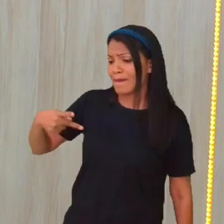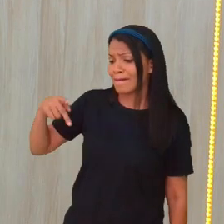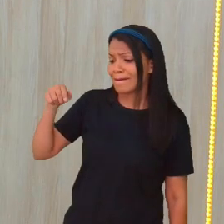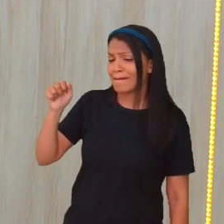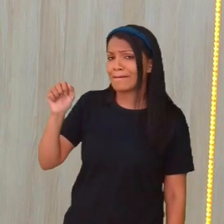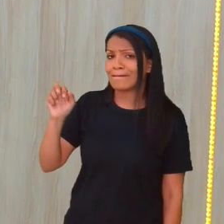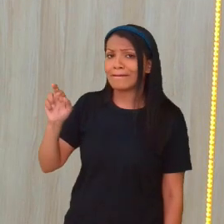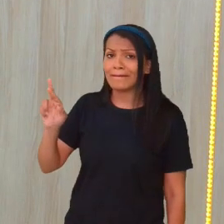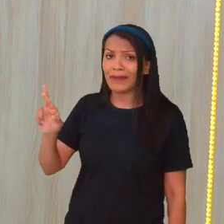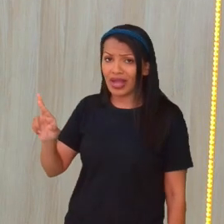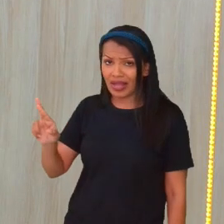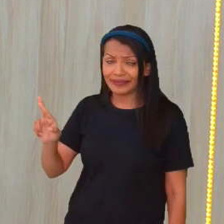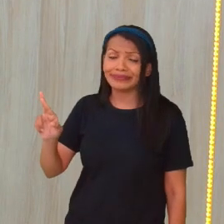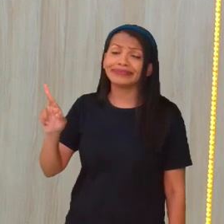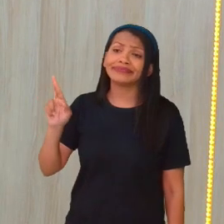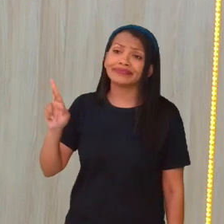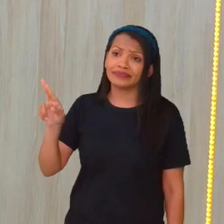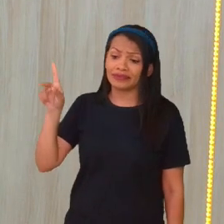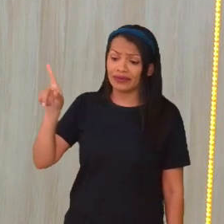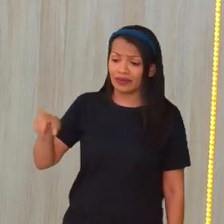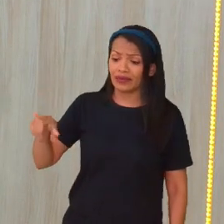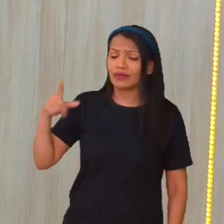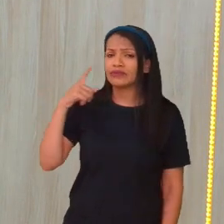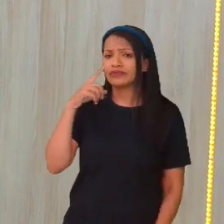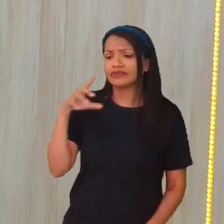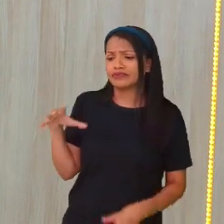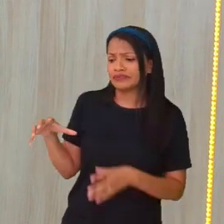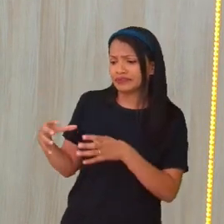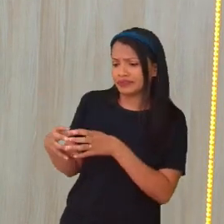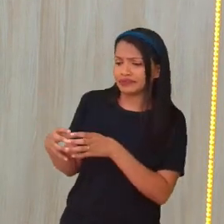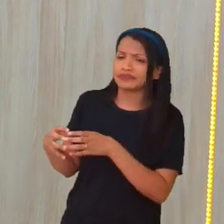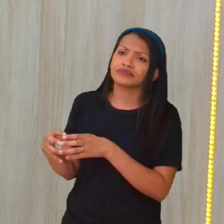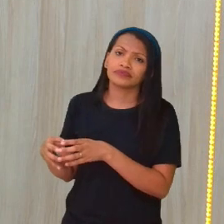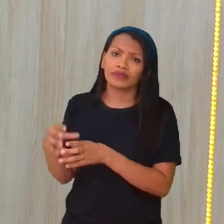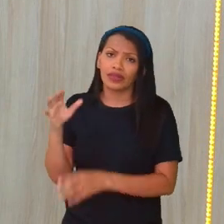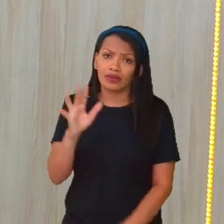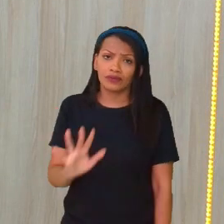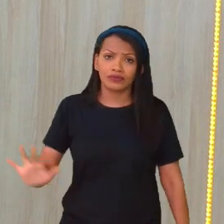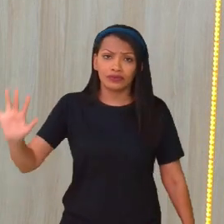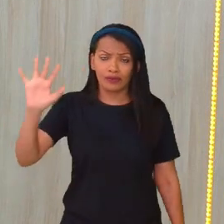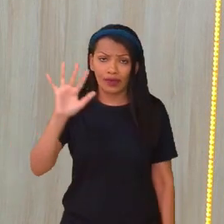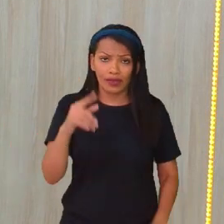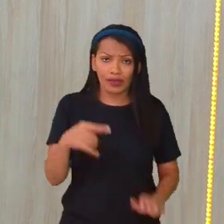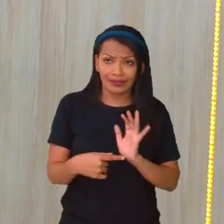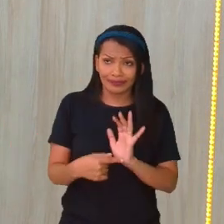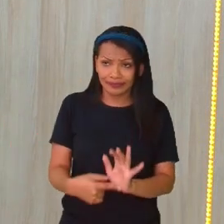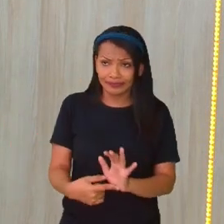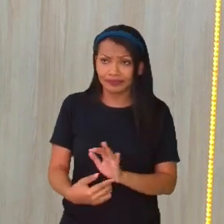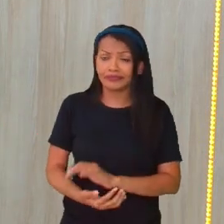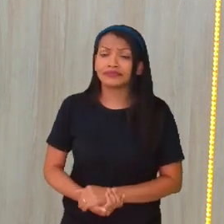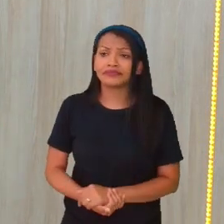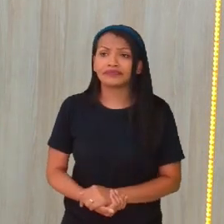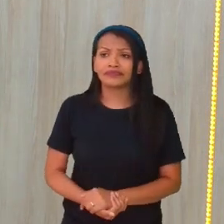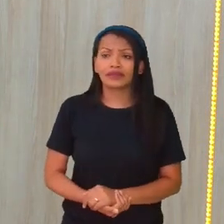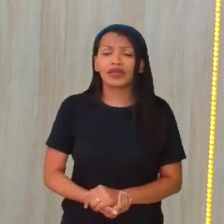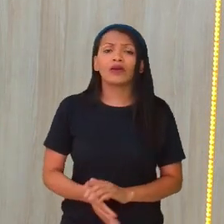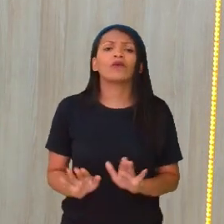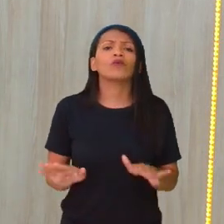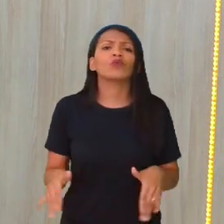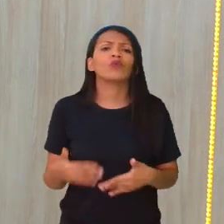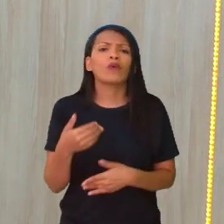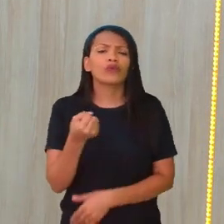é um pequeno conjunto dentro do seu espaço amostral. Ora, qual é o número